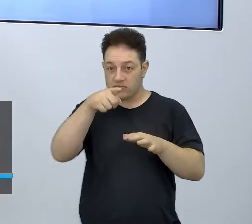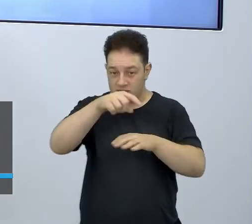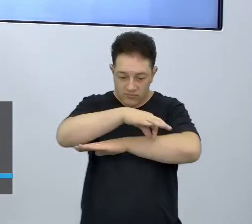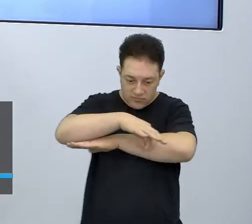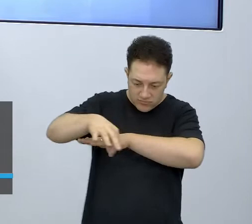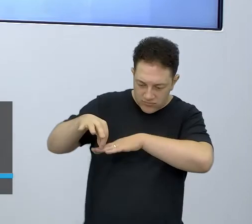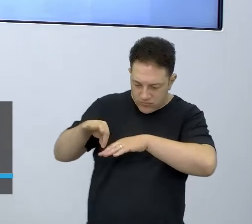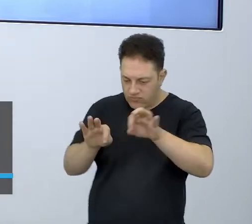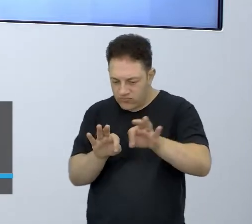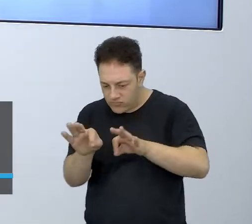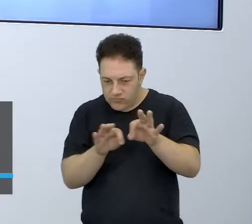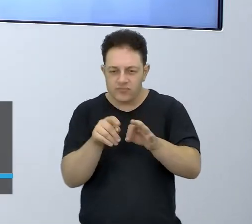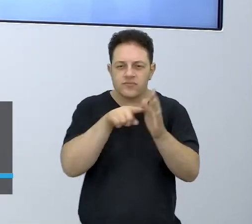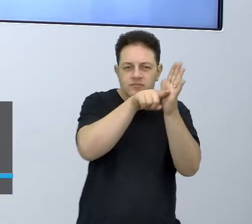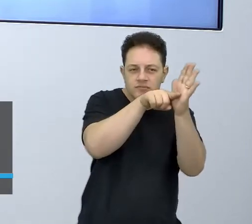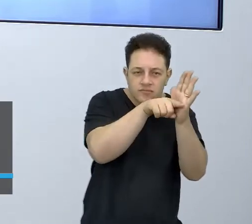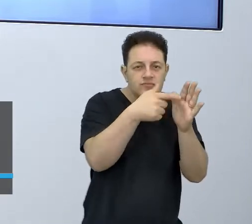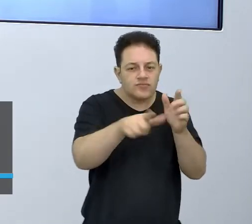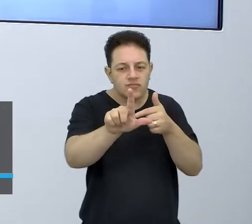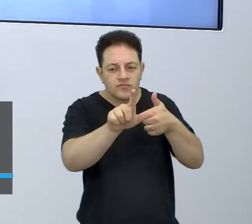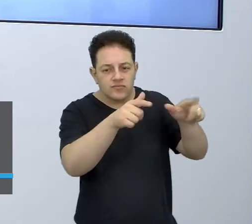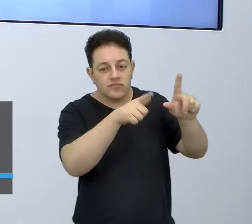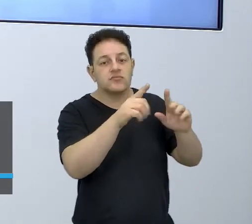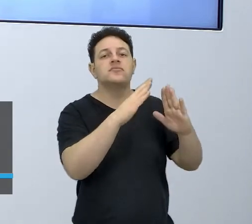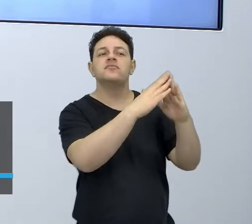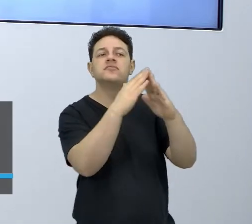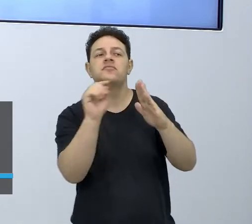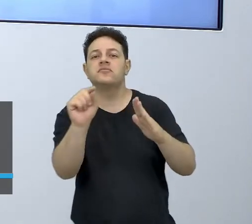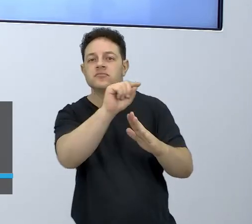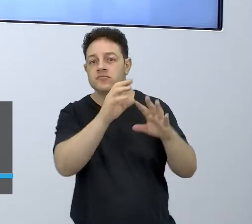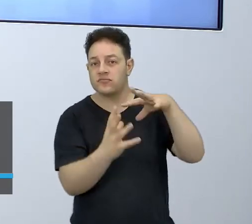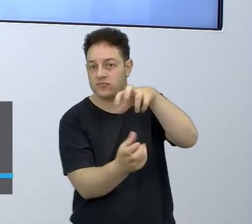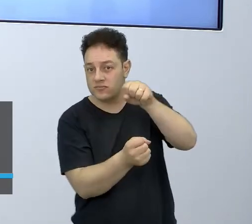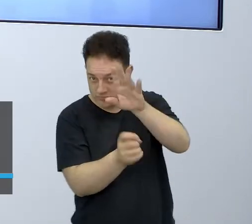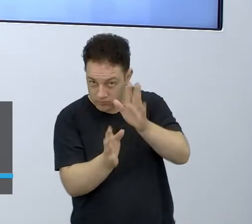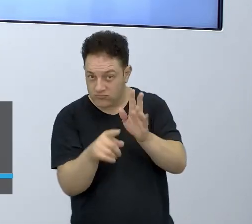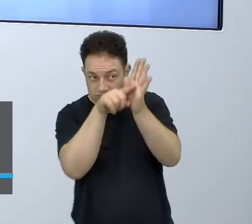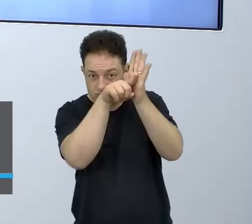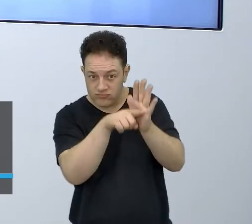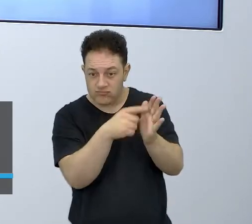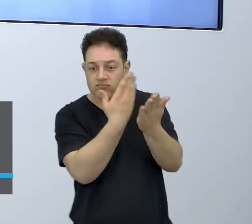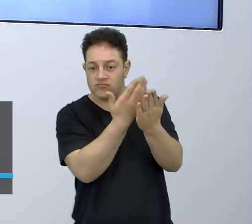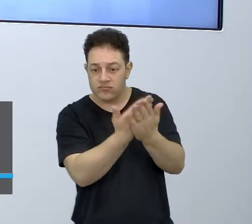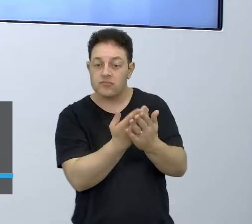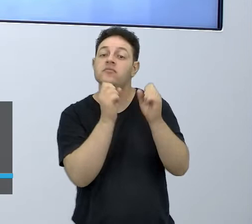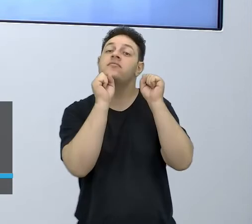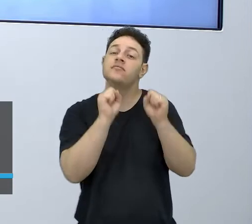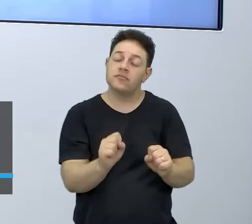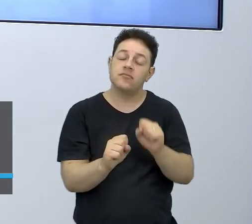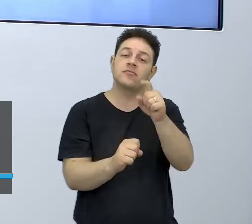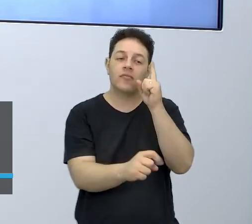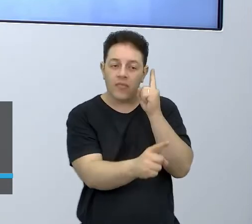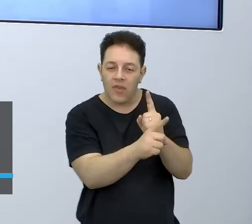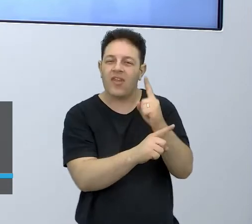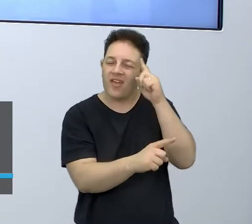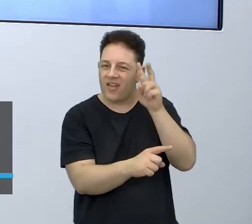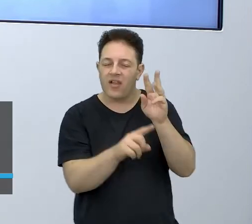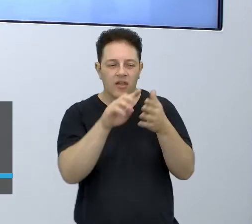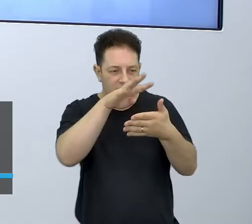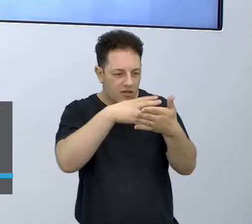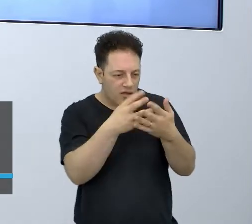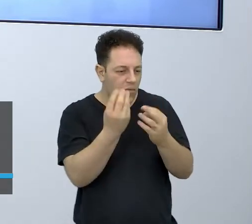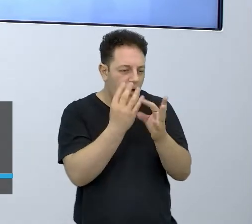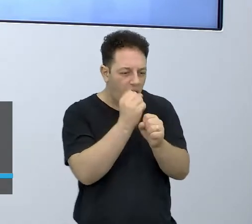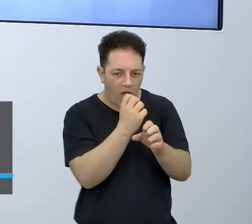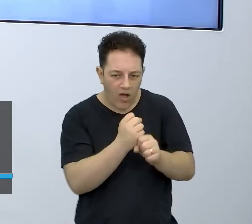você investigou, ou nas construções, se é que você fez aí, enfim, você chegou à conclusão daquele cálculo que a gente fez também de